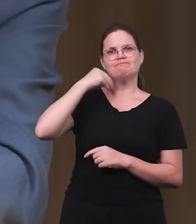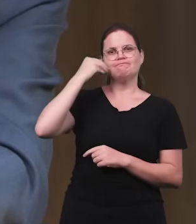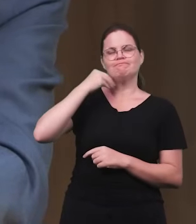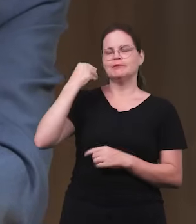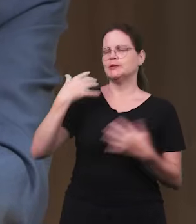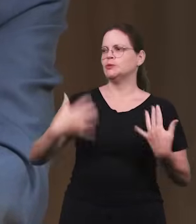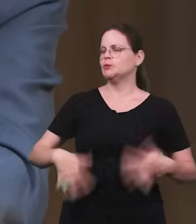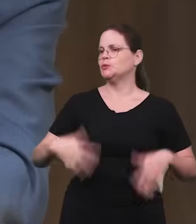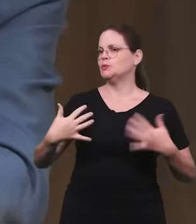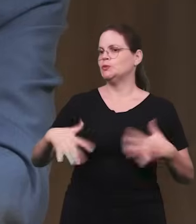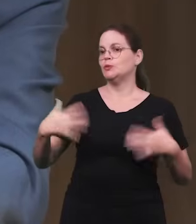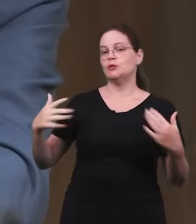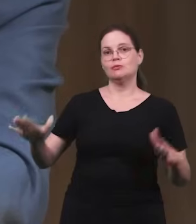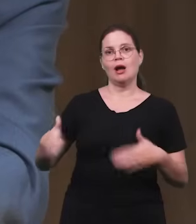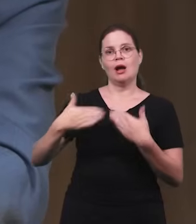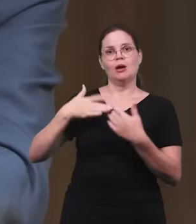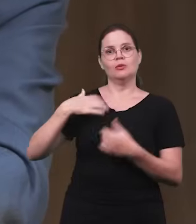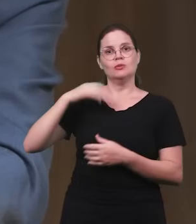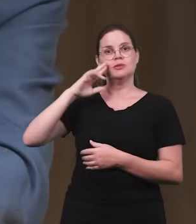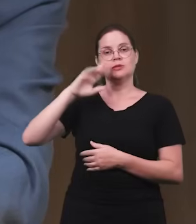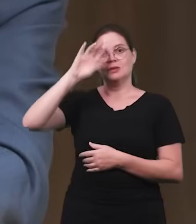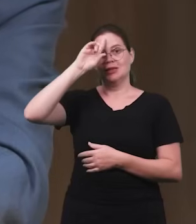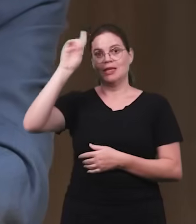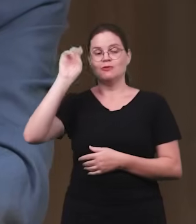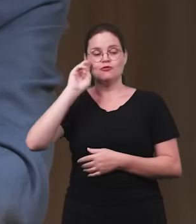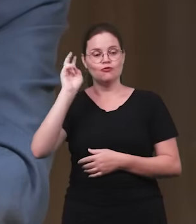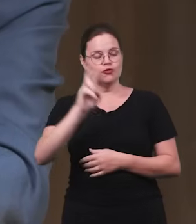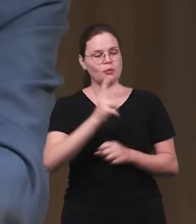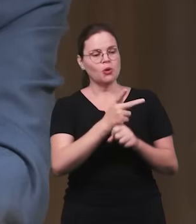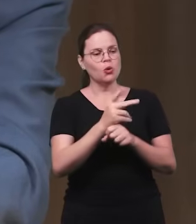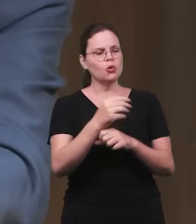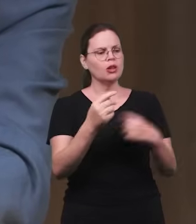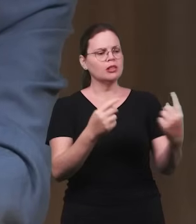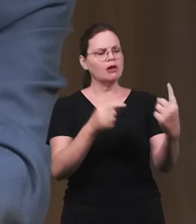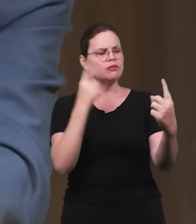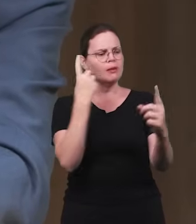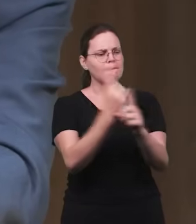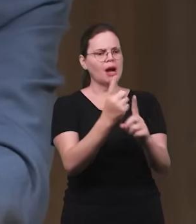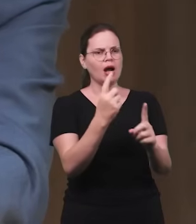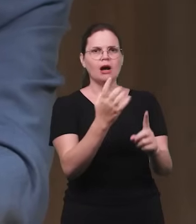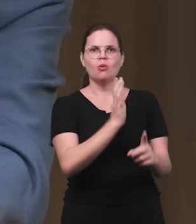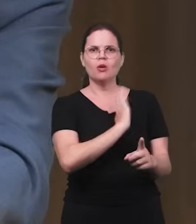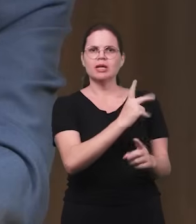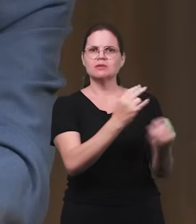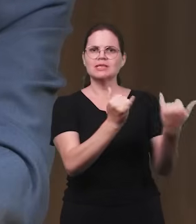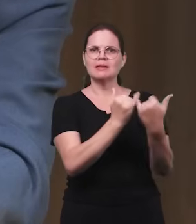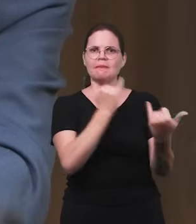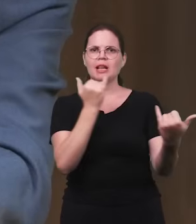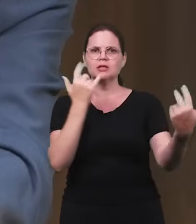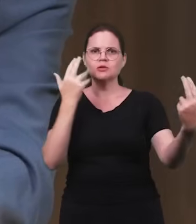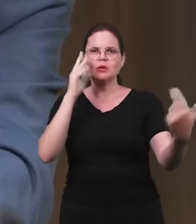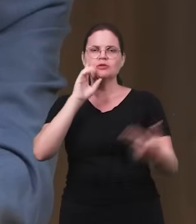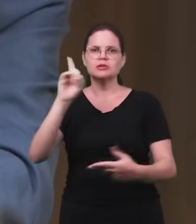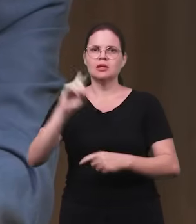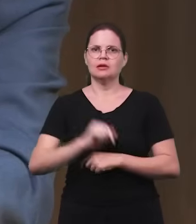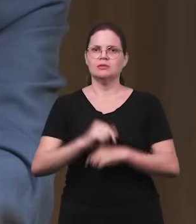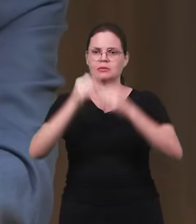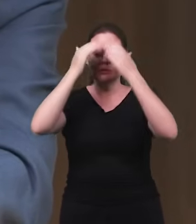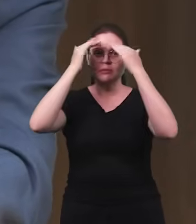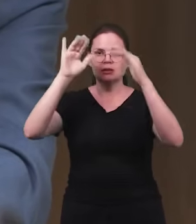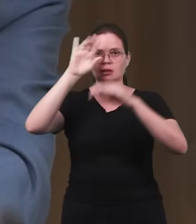Senhor. Era um homem segundo o coração de Deus. Exatamente. Davi, profeta. Um